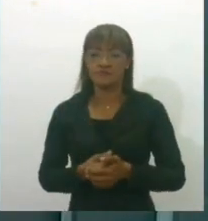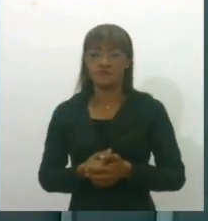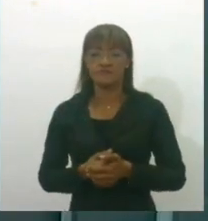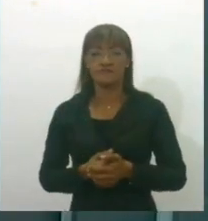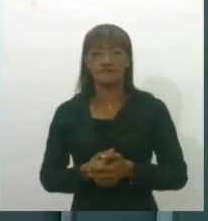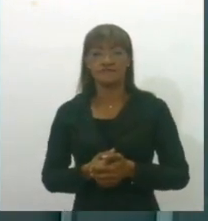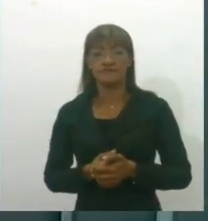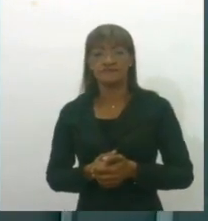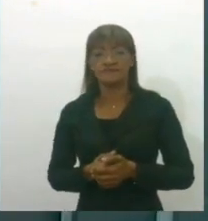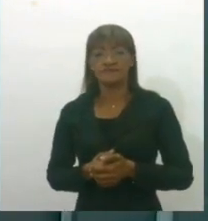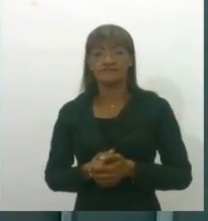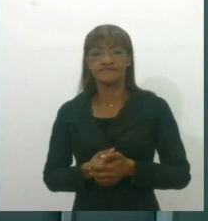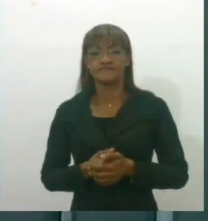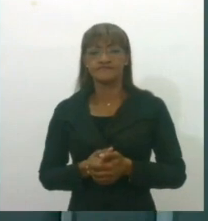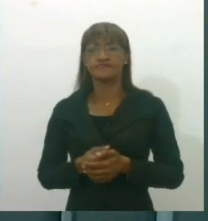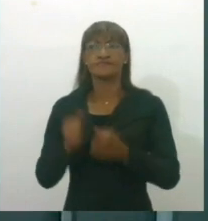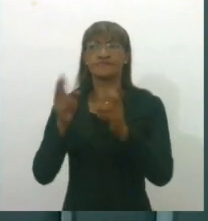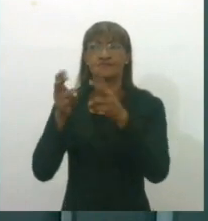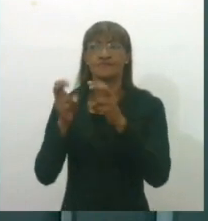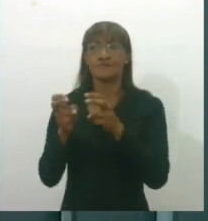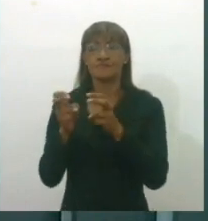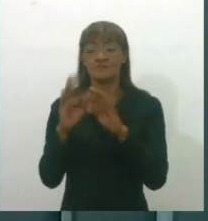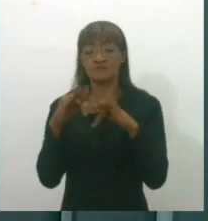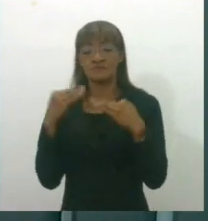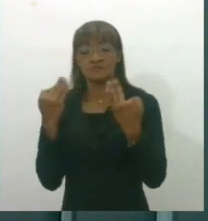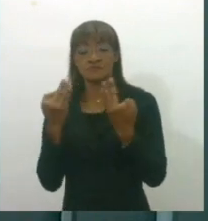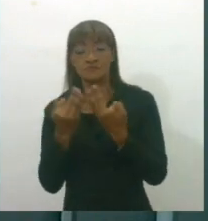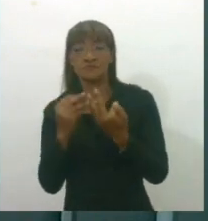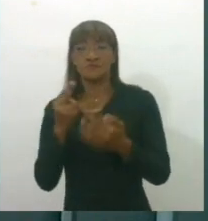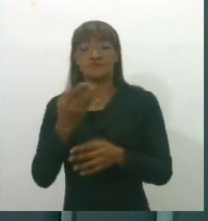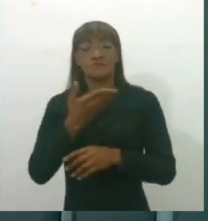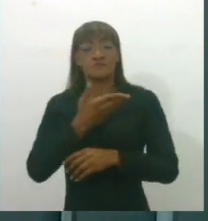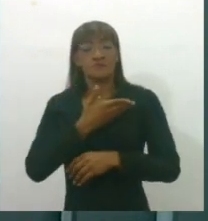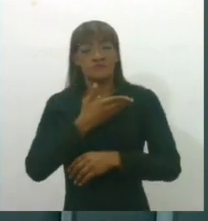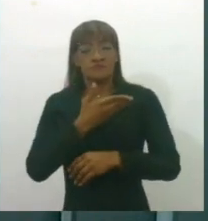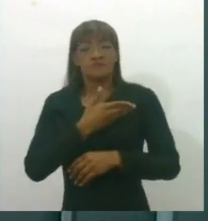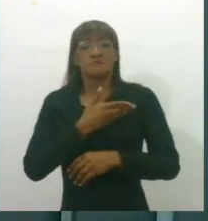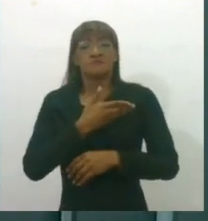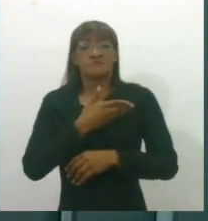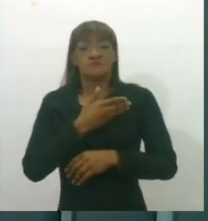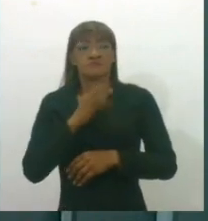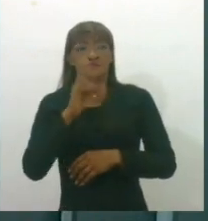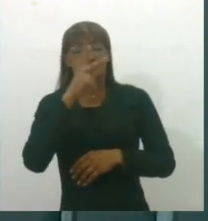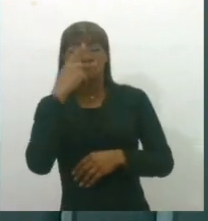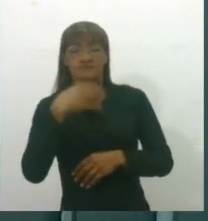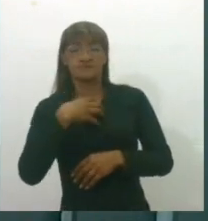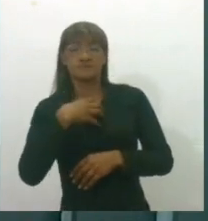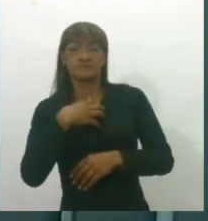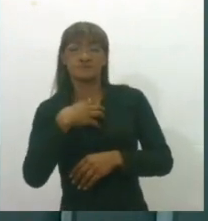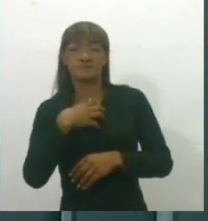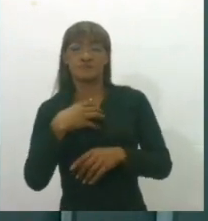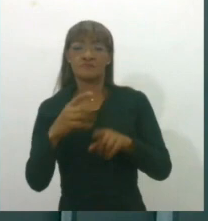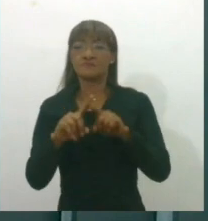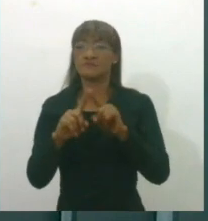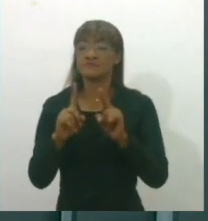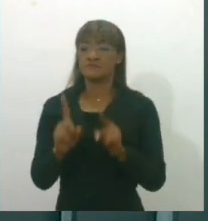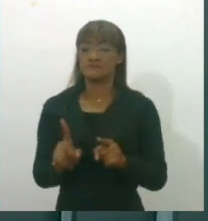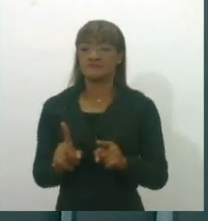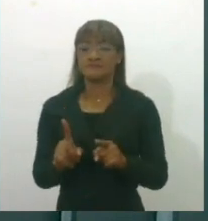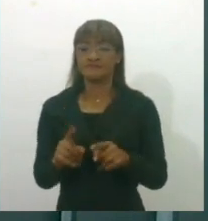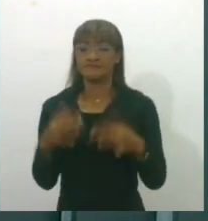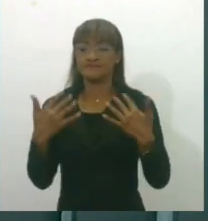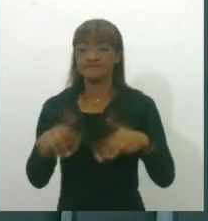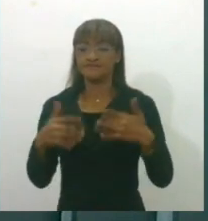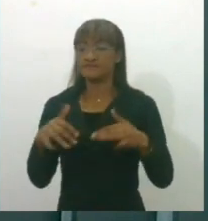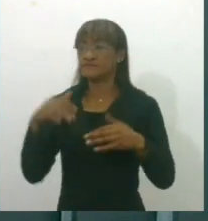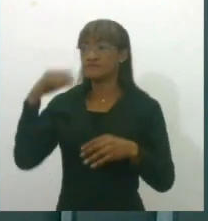um parente, né? Um amigo, quando está próximo, mas talvez as pessoas sintam um pouco mais. Esses dados preocupantes do Brasil, mas aqui em Sergipe, como